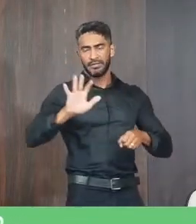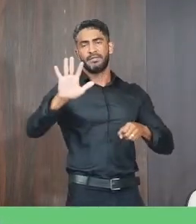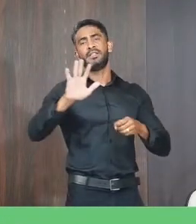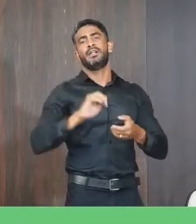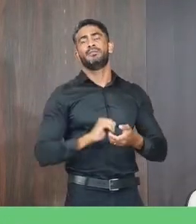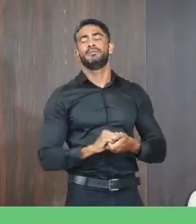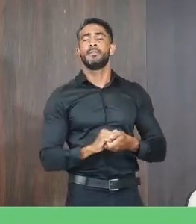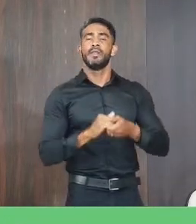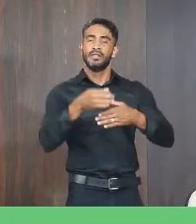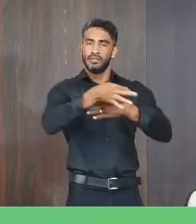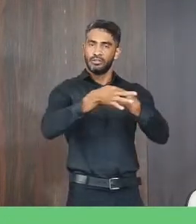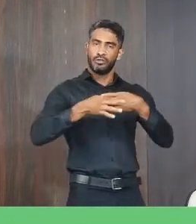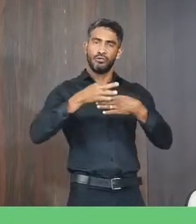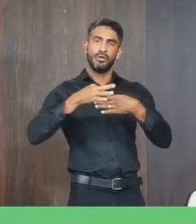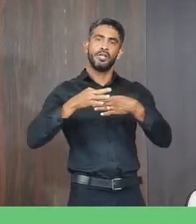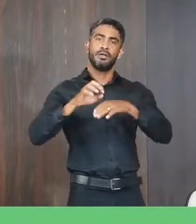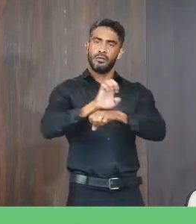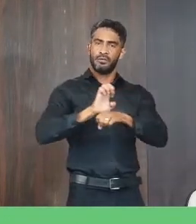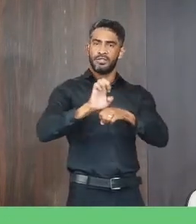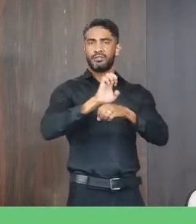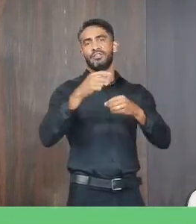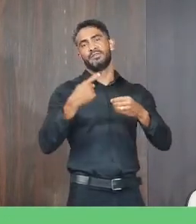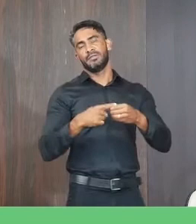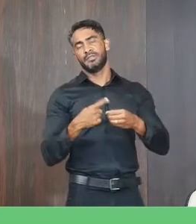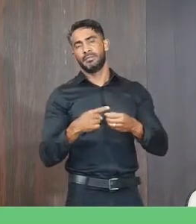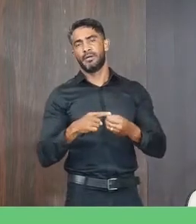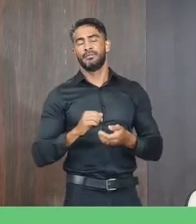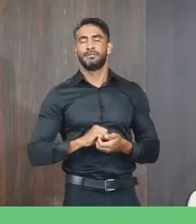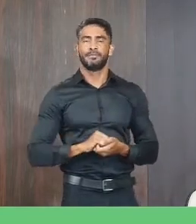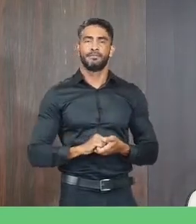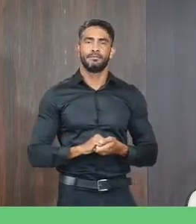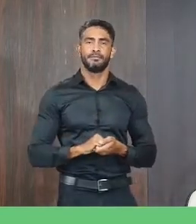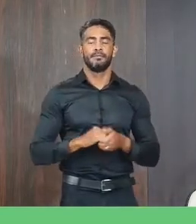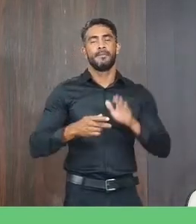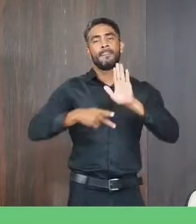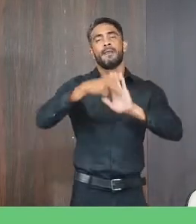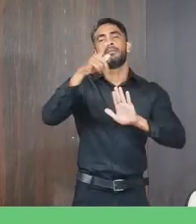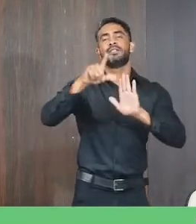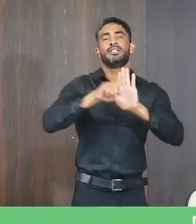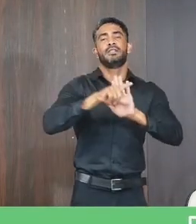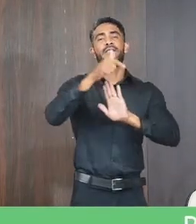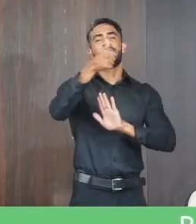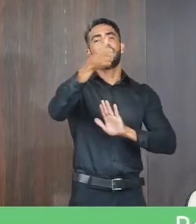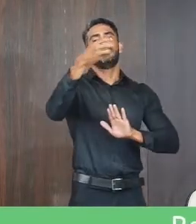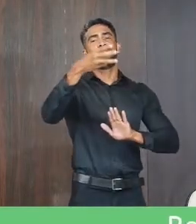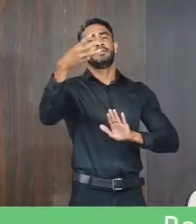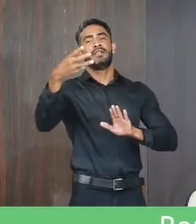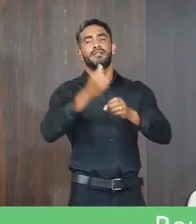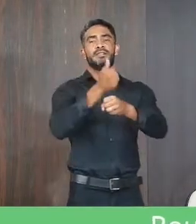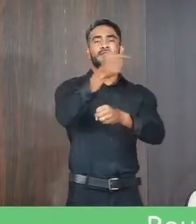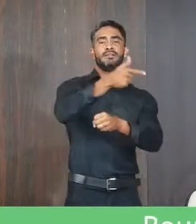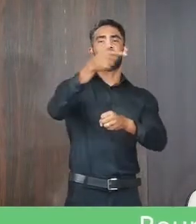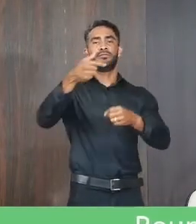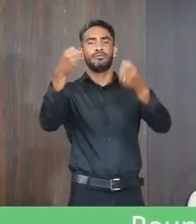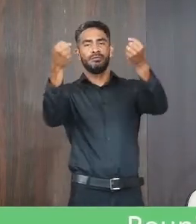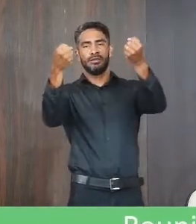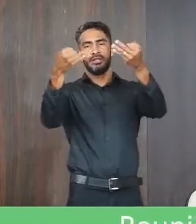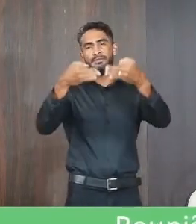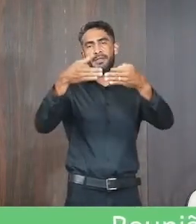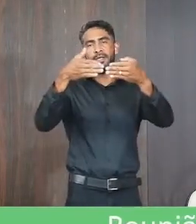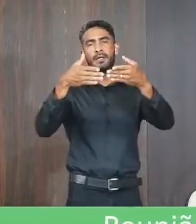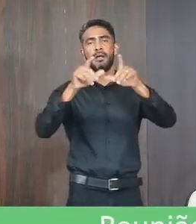Providências, de autoria do Poder Executivo. Projeto de Lei nº 133-2022, dispõe sobre